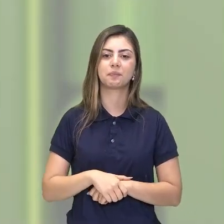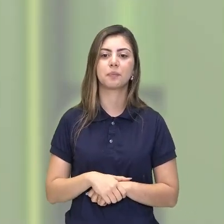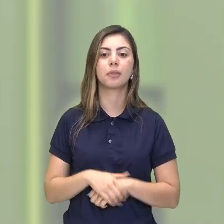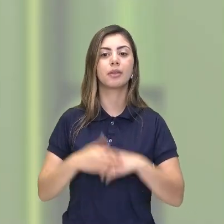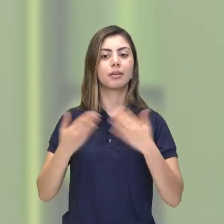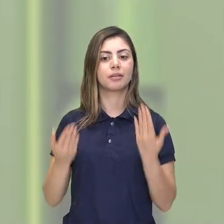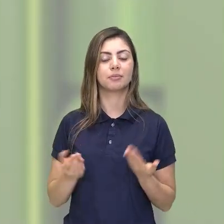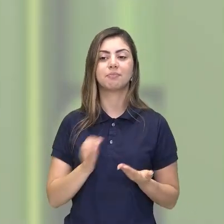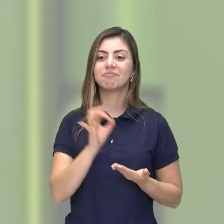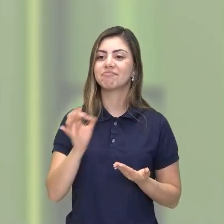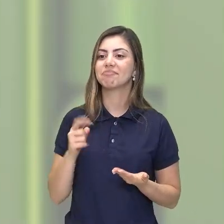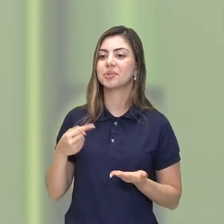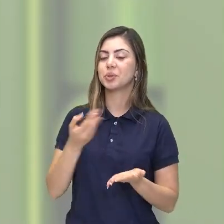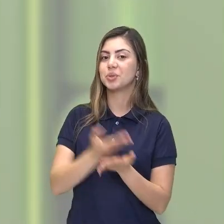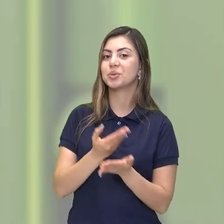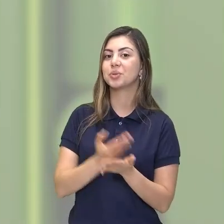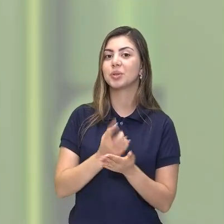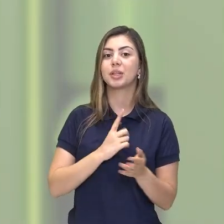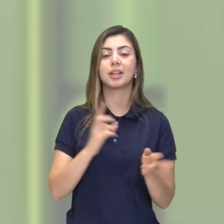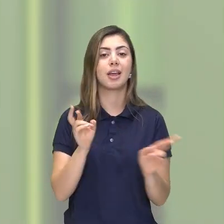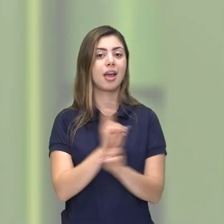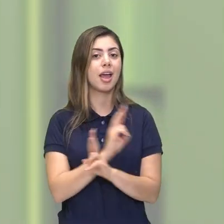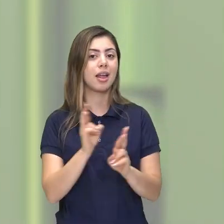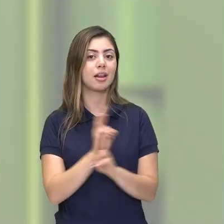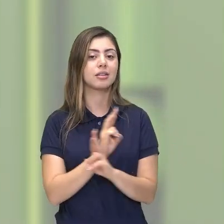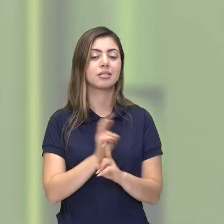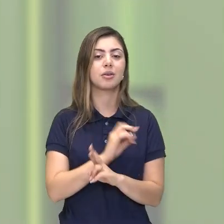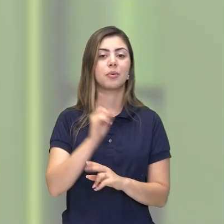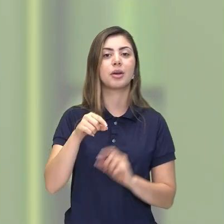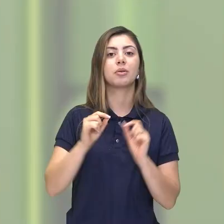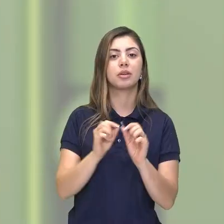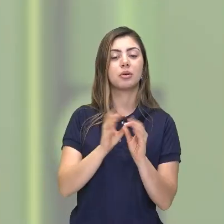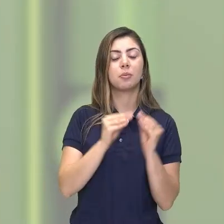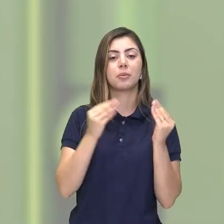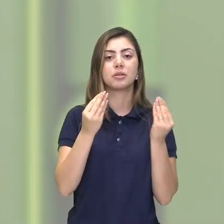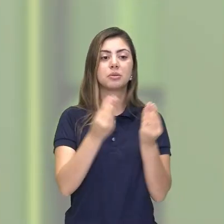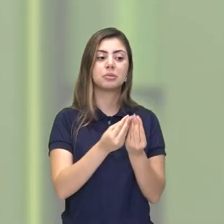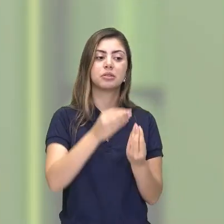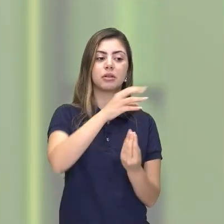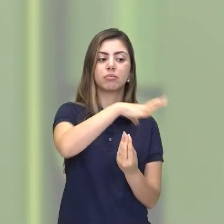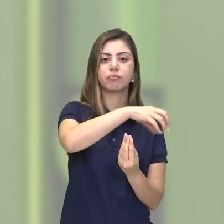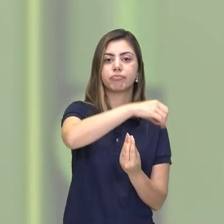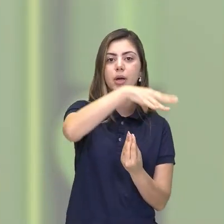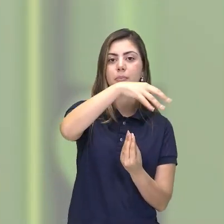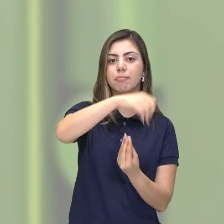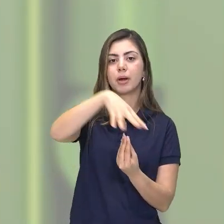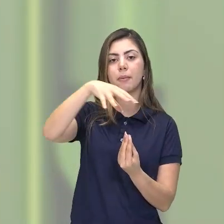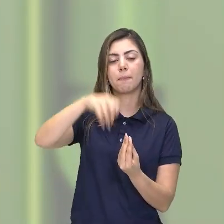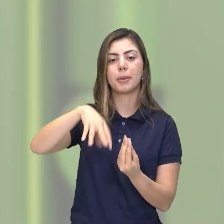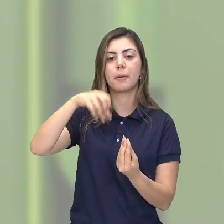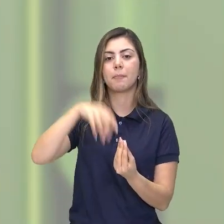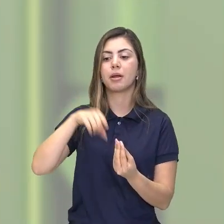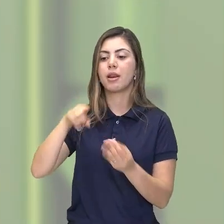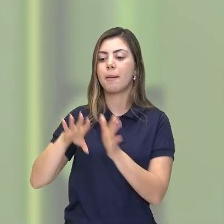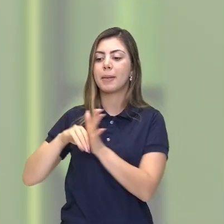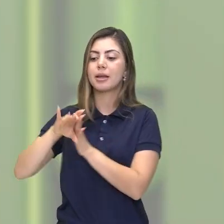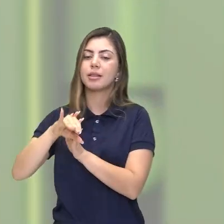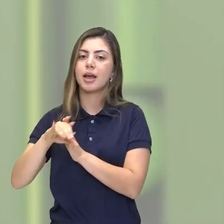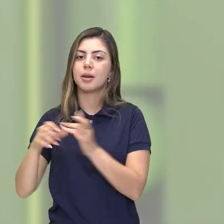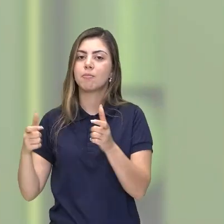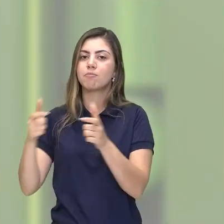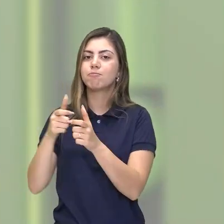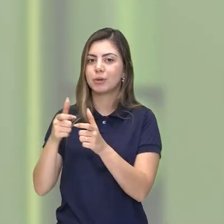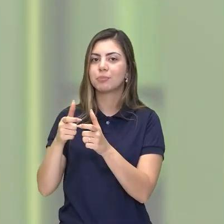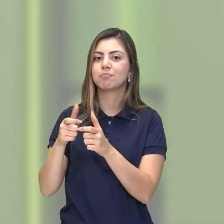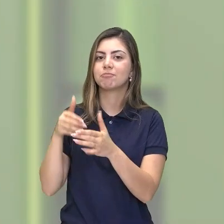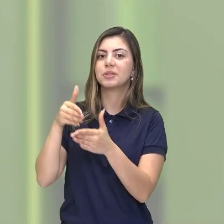gente observou essa relação de uma substância que é produzida por um fungo que inibe o crescimento de uma bactéria, tá bom?